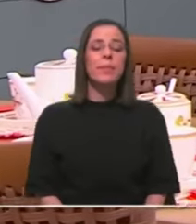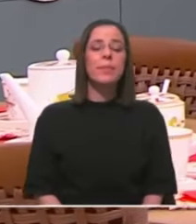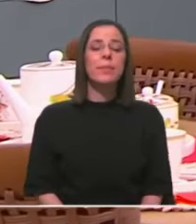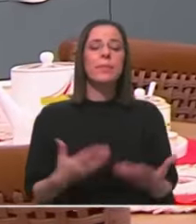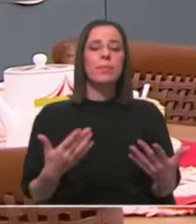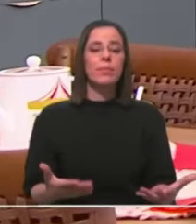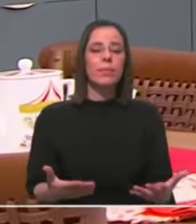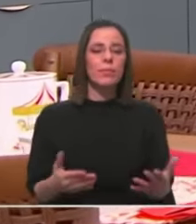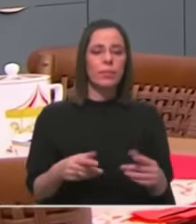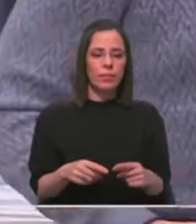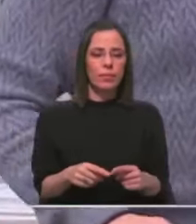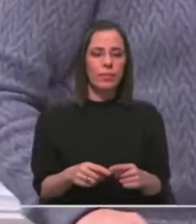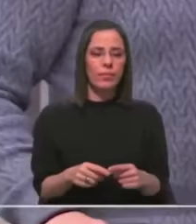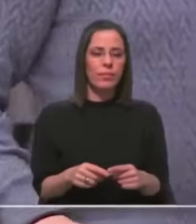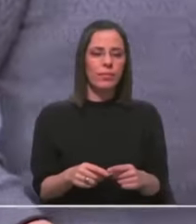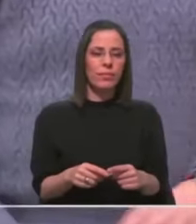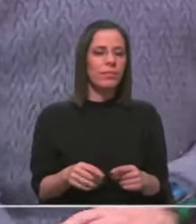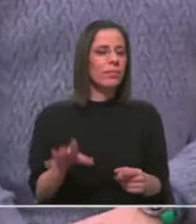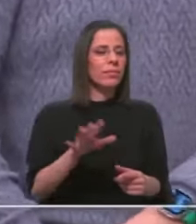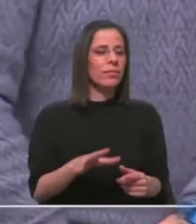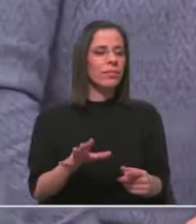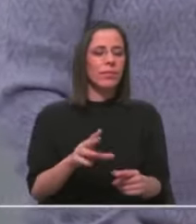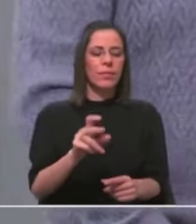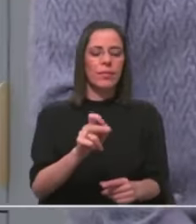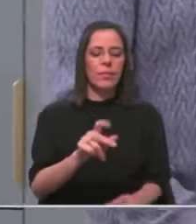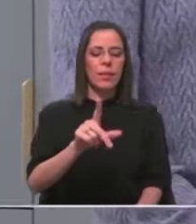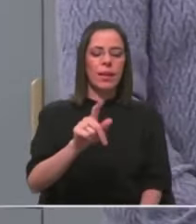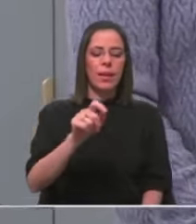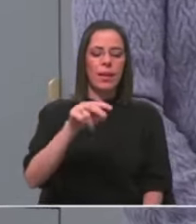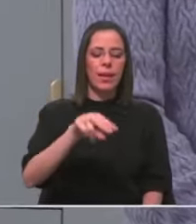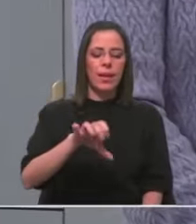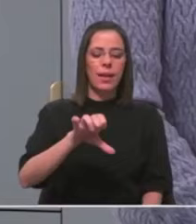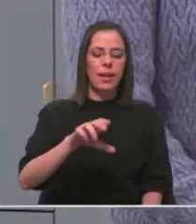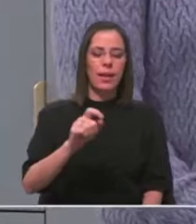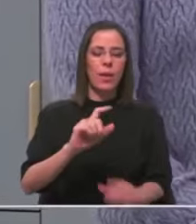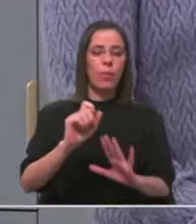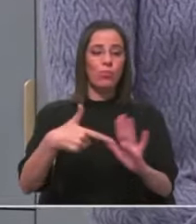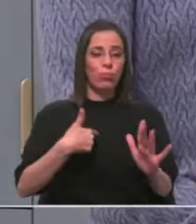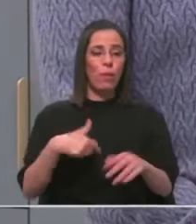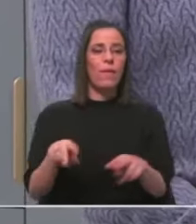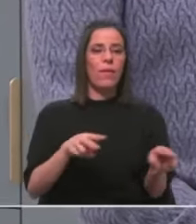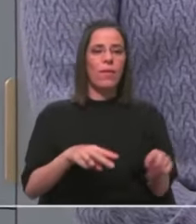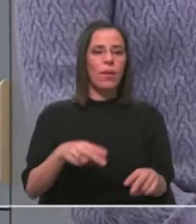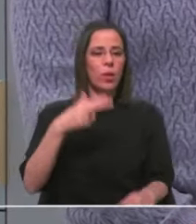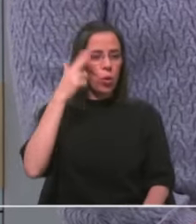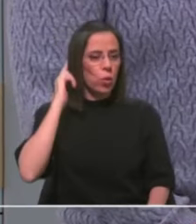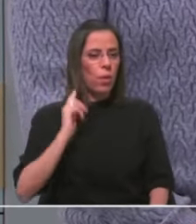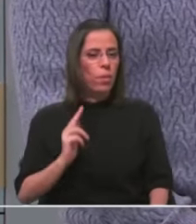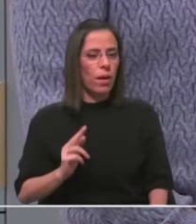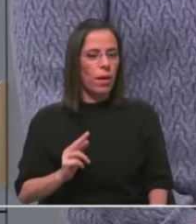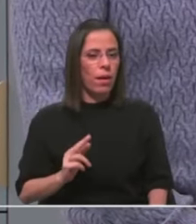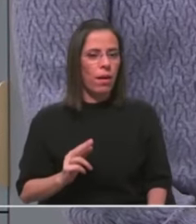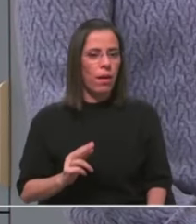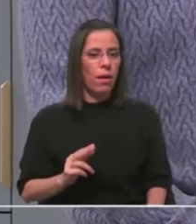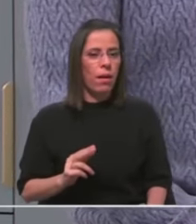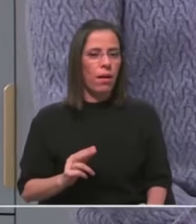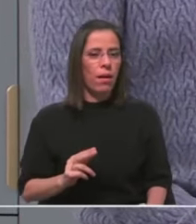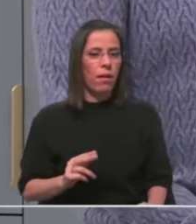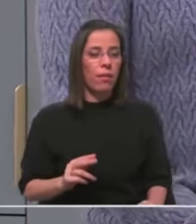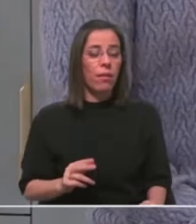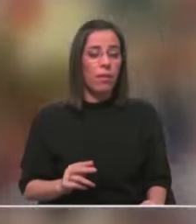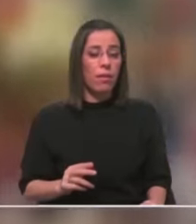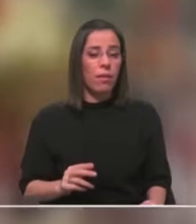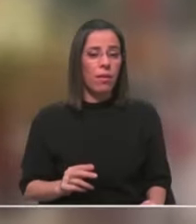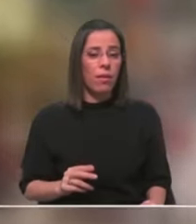agora de Alenquer, um vídeo que nos mandou também João Baião. Ah, não posso. João